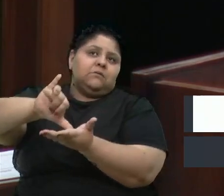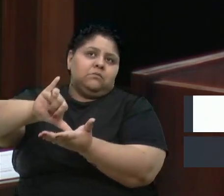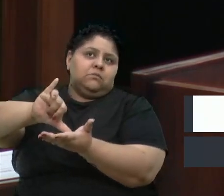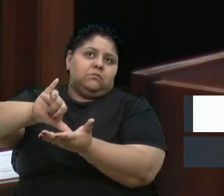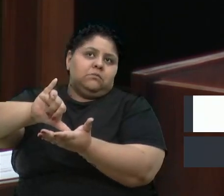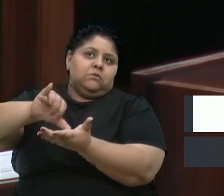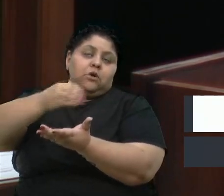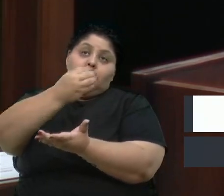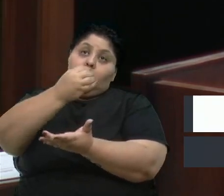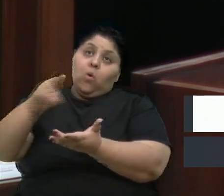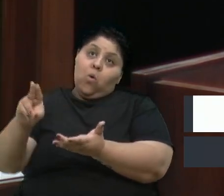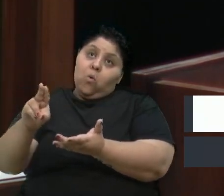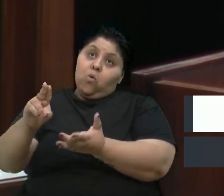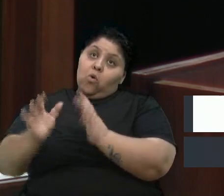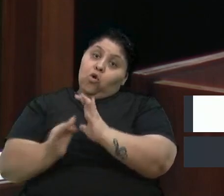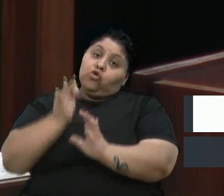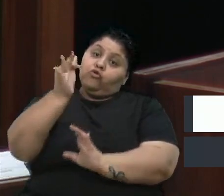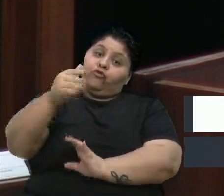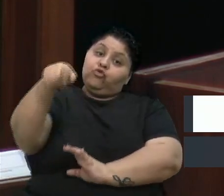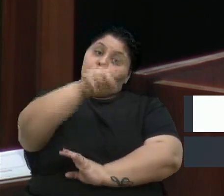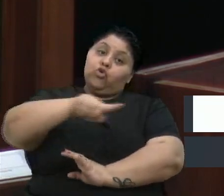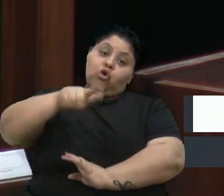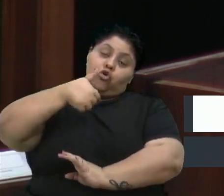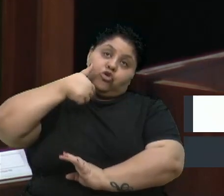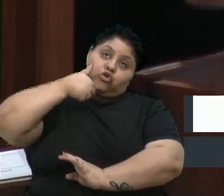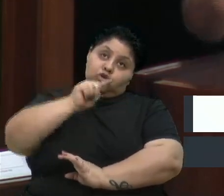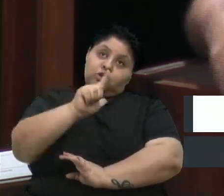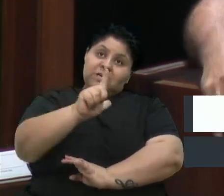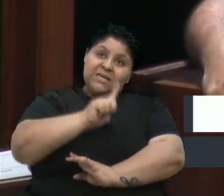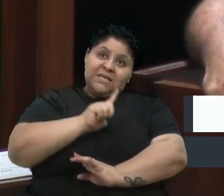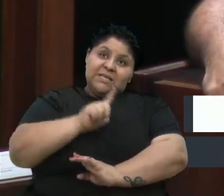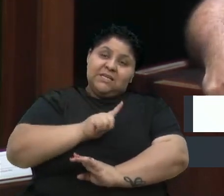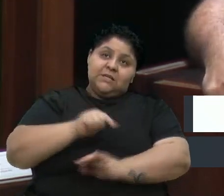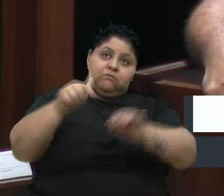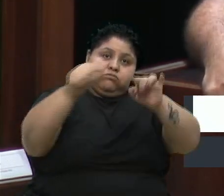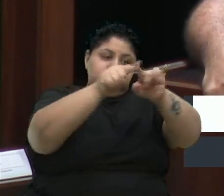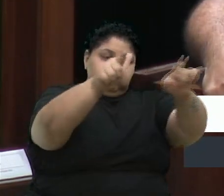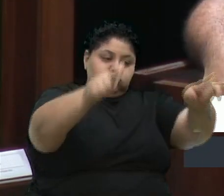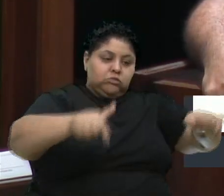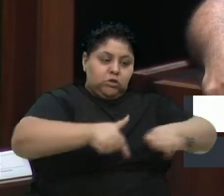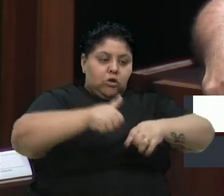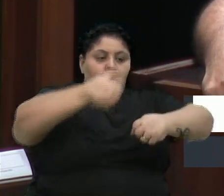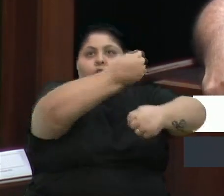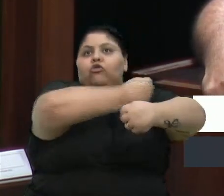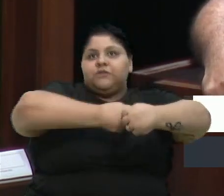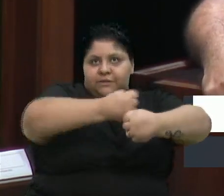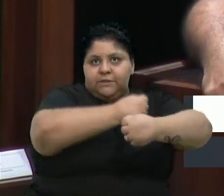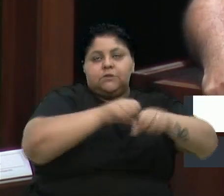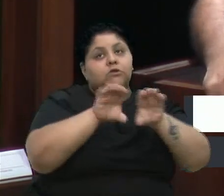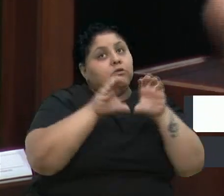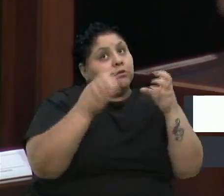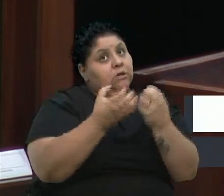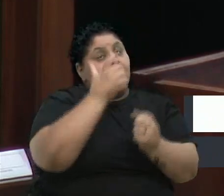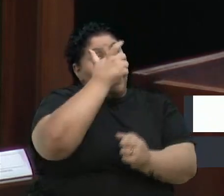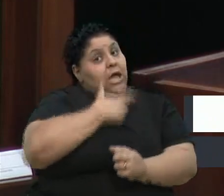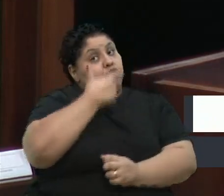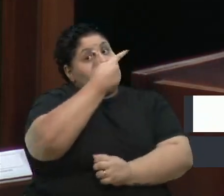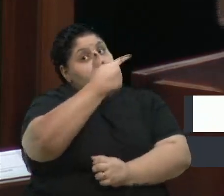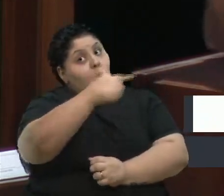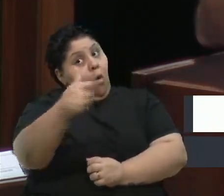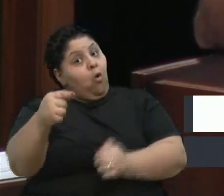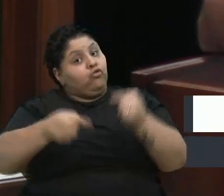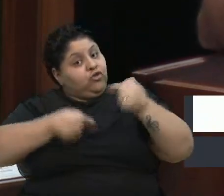Bom, se no futuro nós conseguirmos ter cozinhas comunitárias, e acho que essa é uma outra discussão que nós